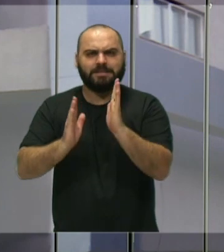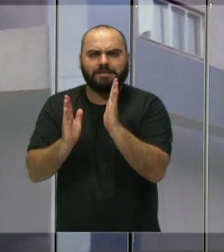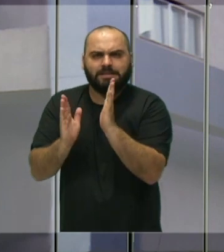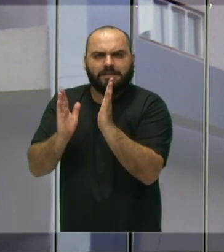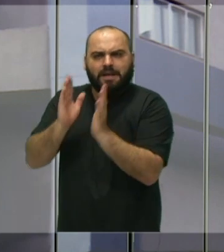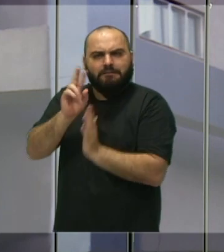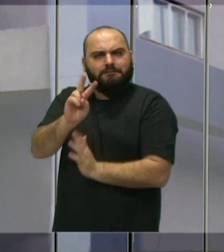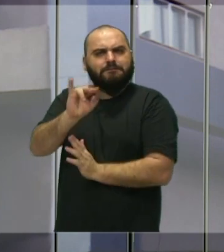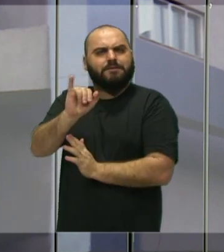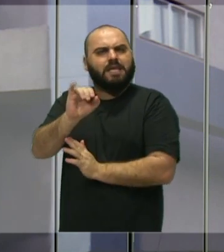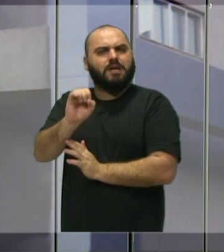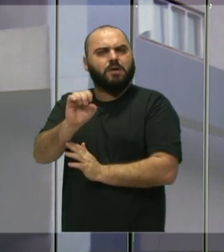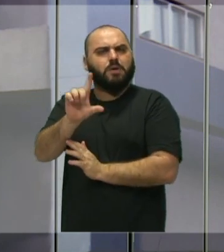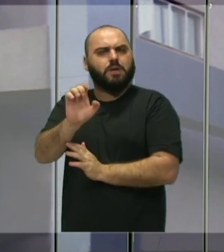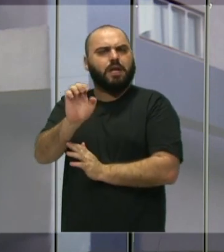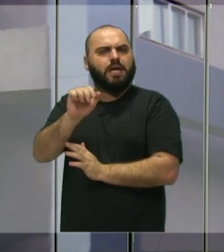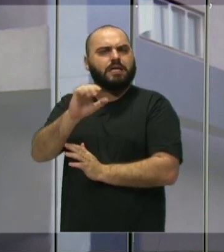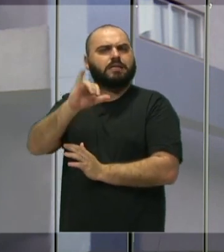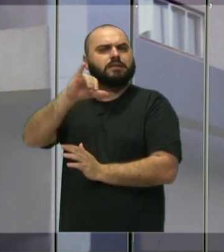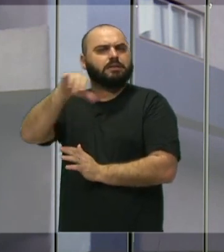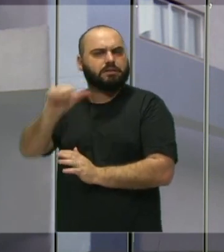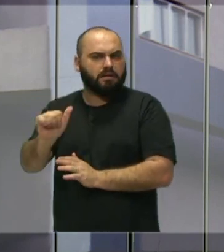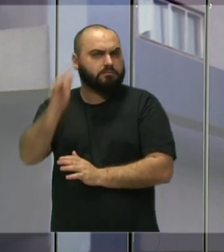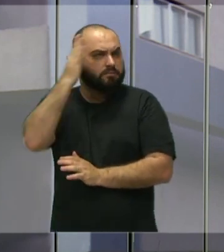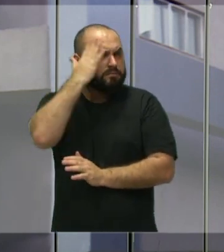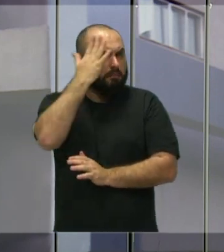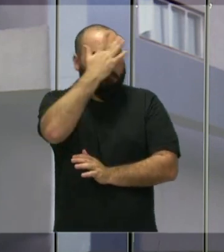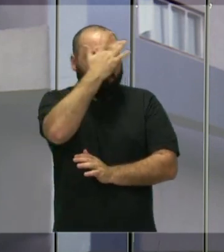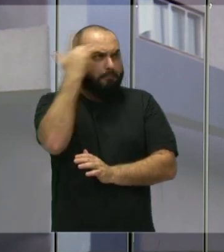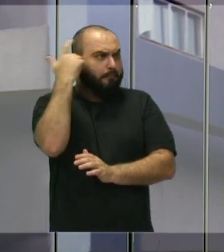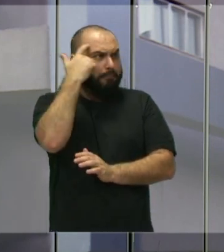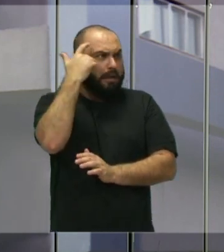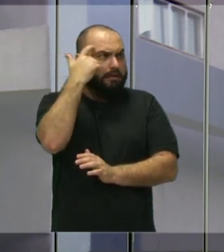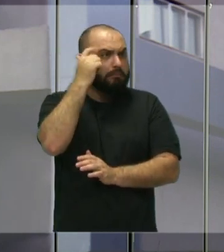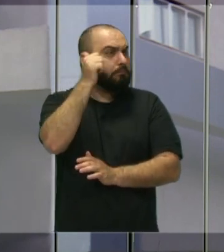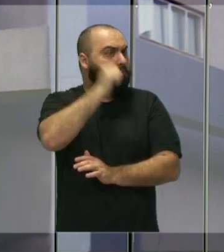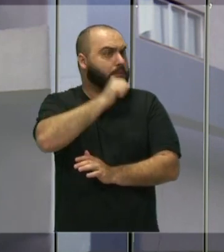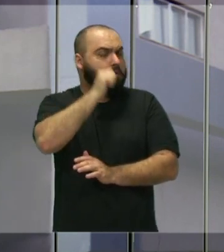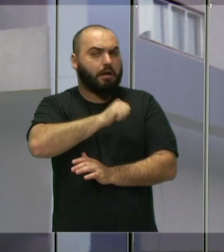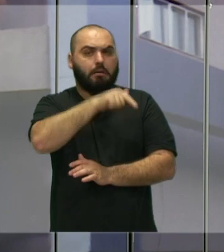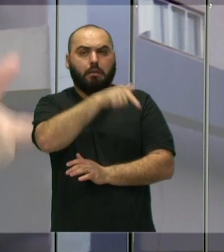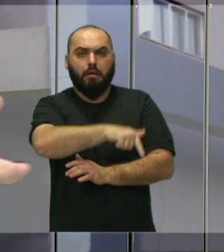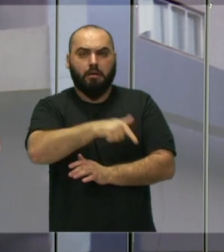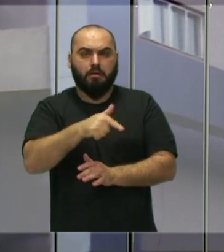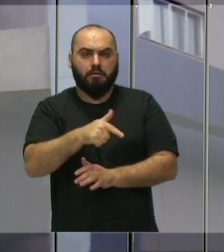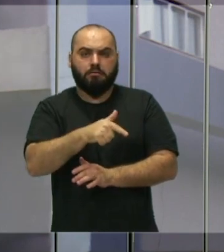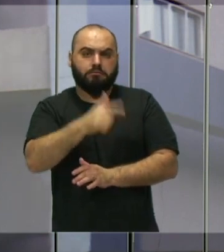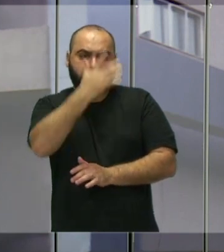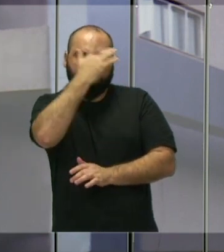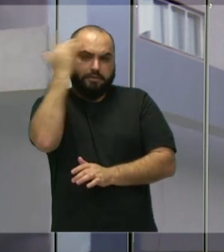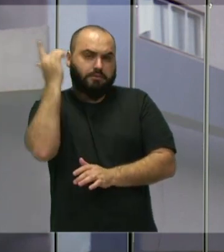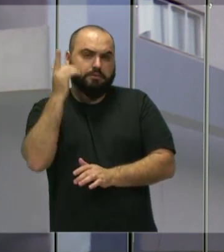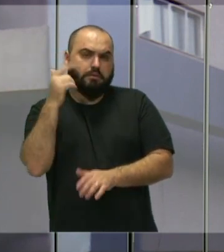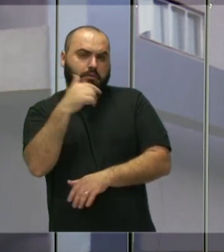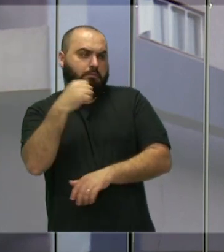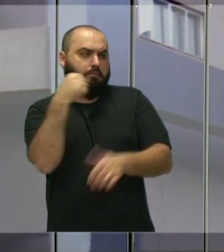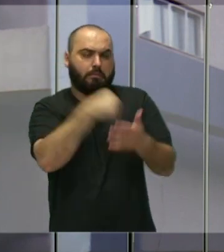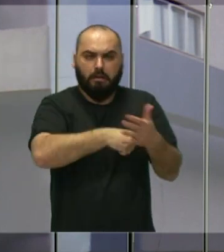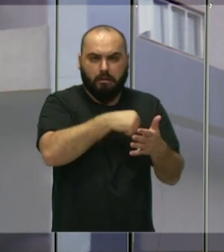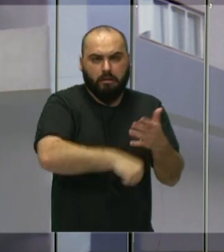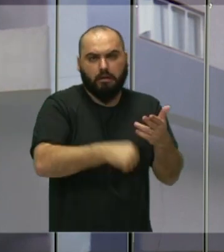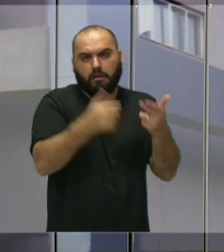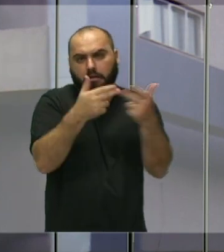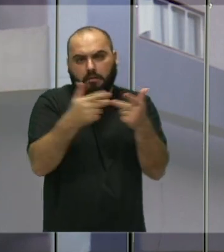palavra, às vezes pode vir na cabeça de alguém que é a mulher estar lá na maternidade e alguém vir e machucá-la, bater